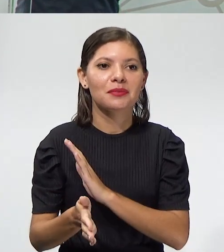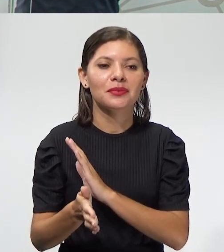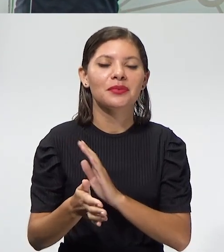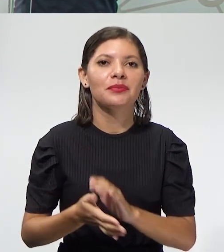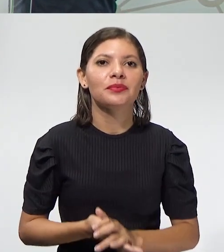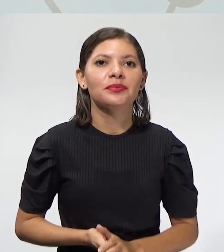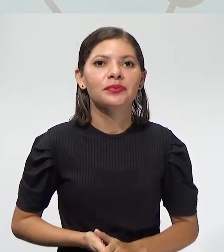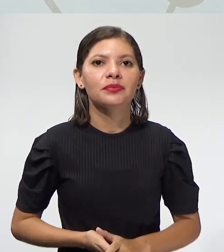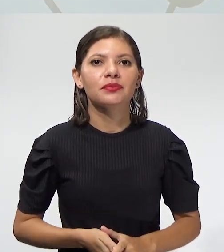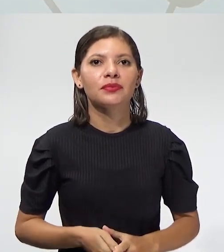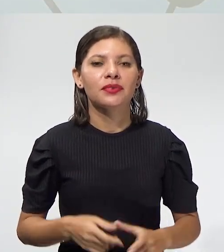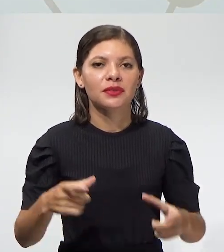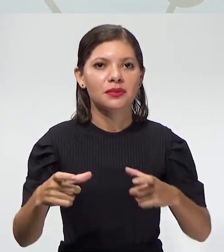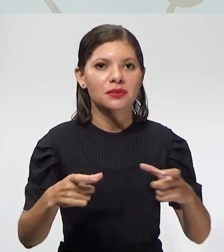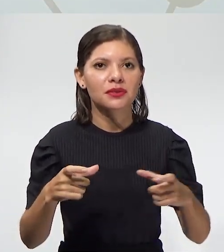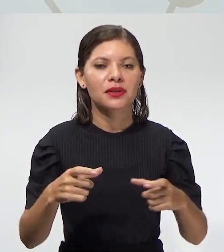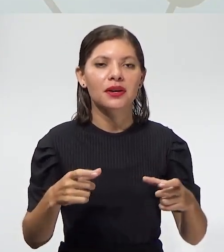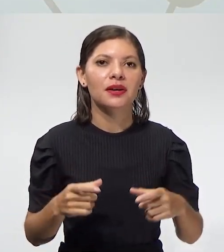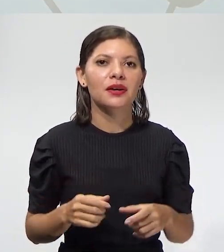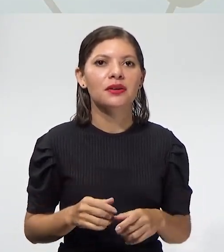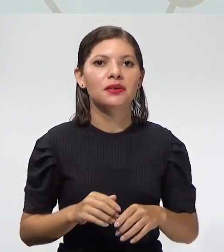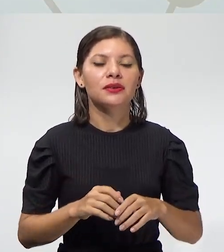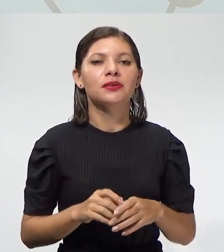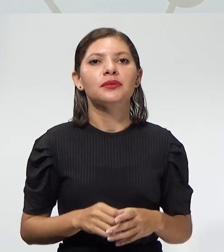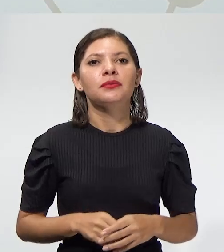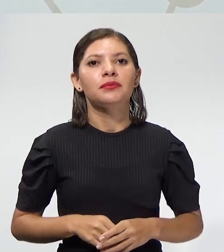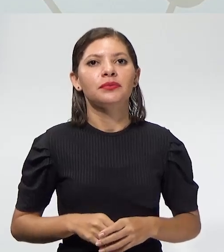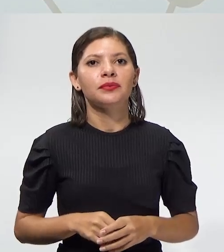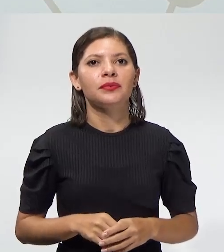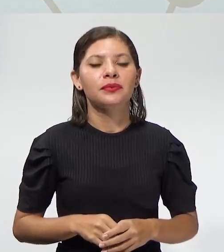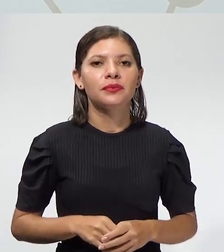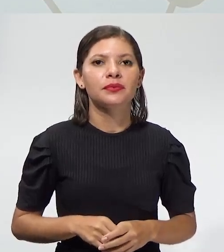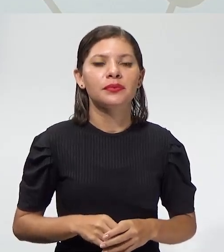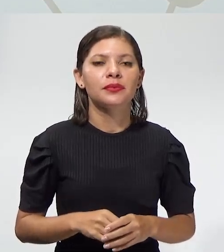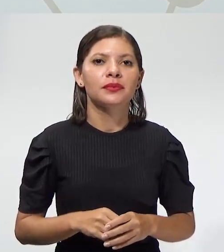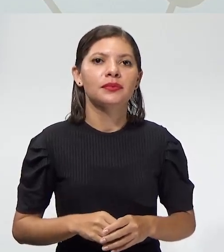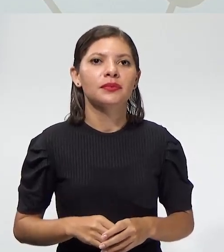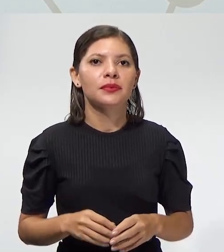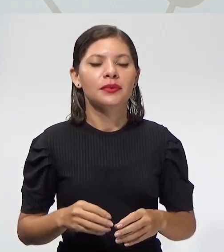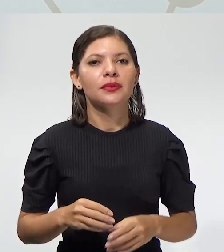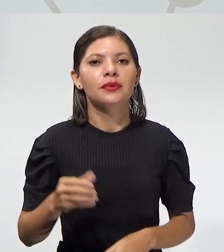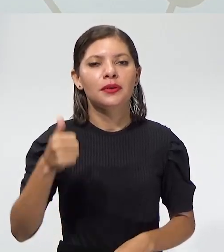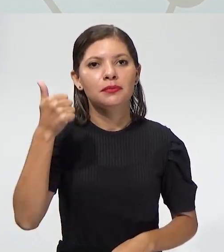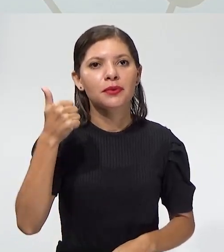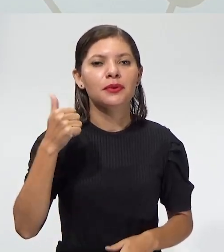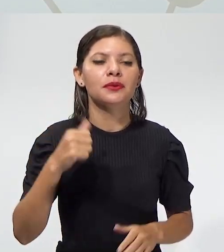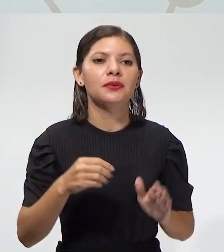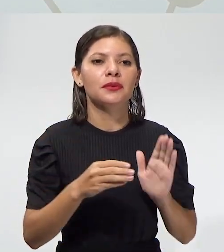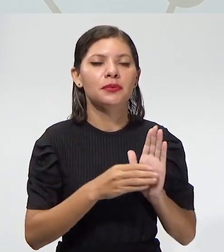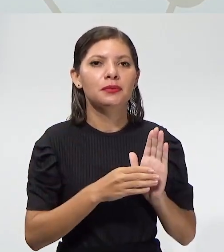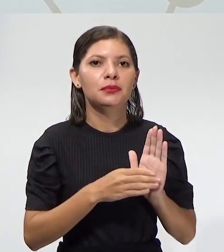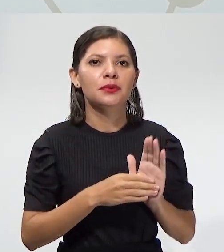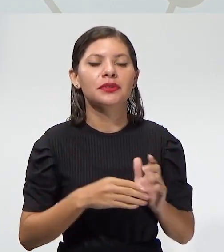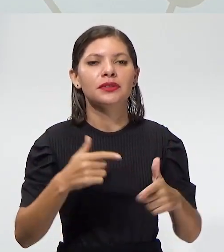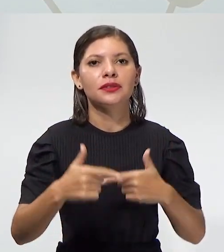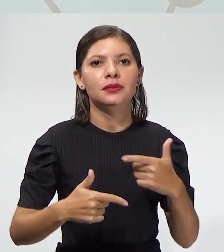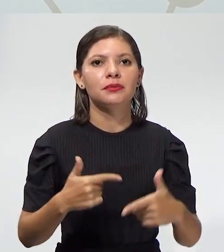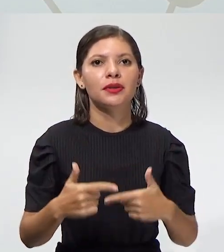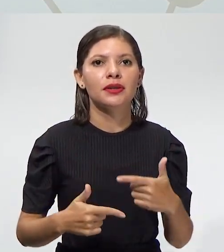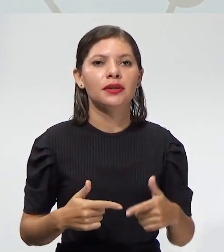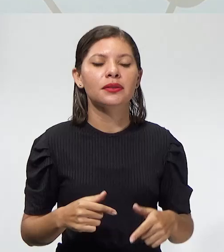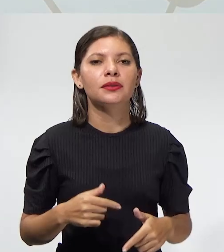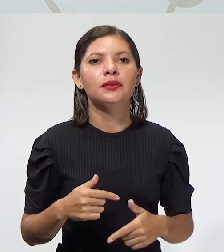vai atender a toda a comunidade, tanto local como também de fora, tá, pessoal? Então é muito